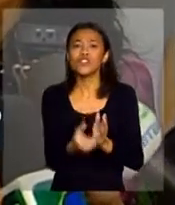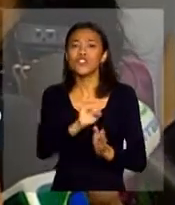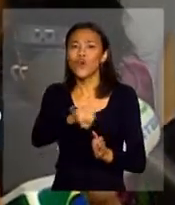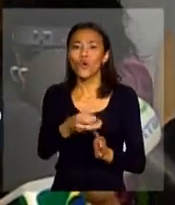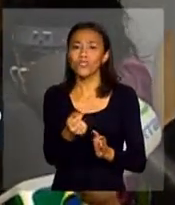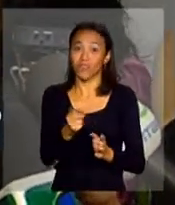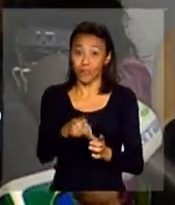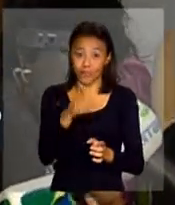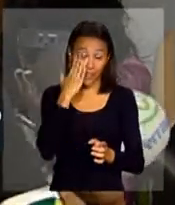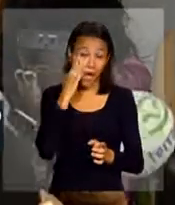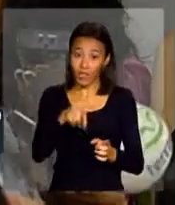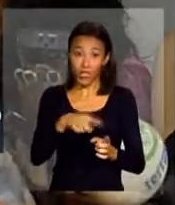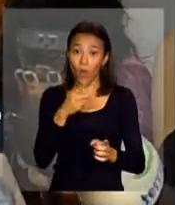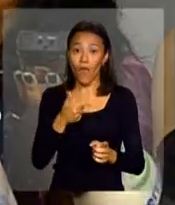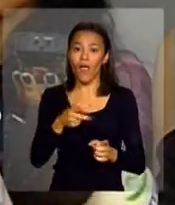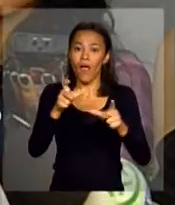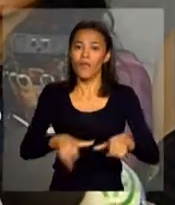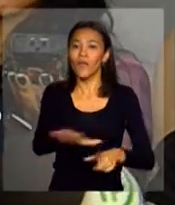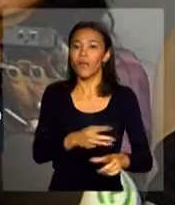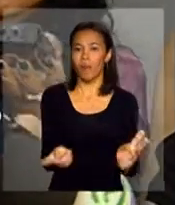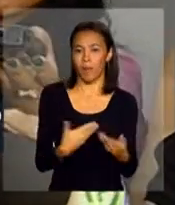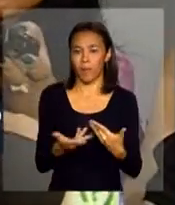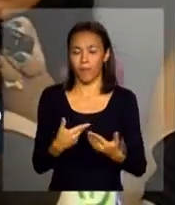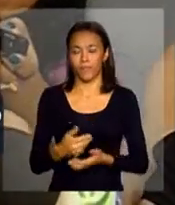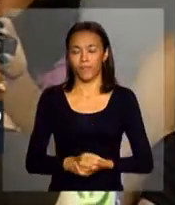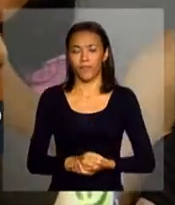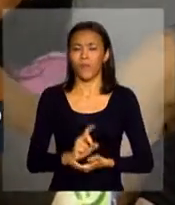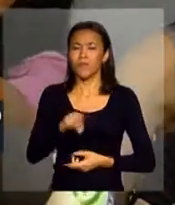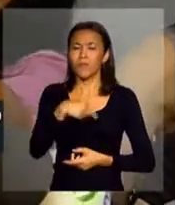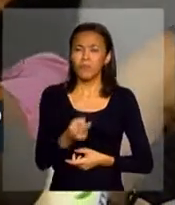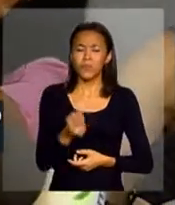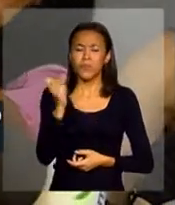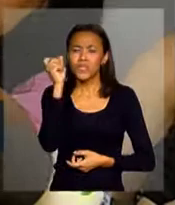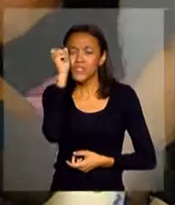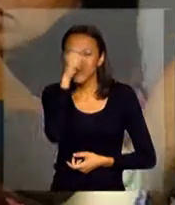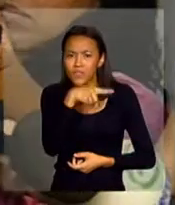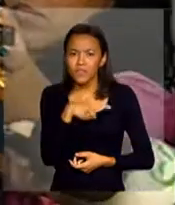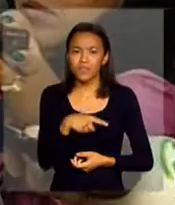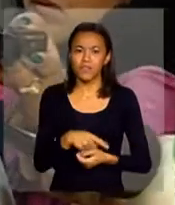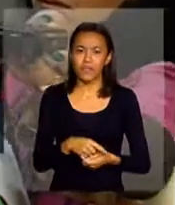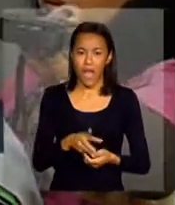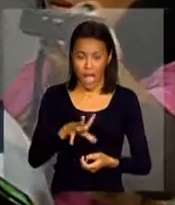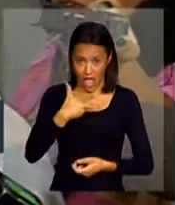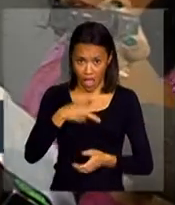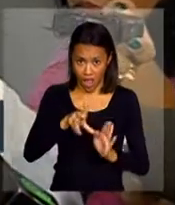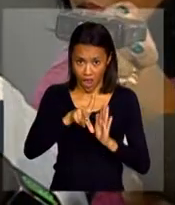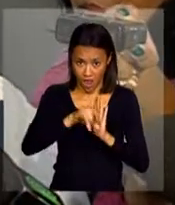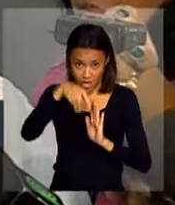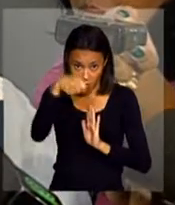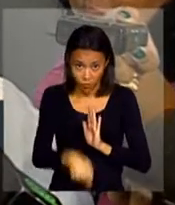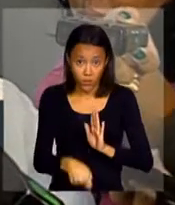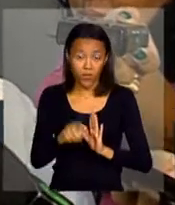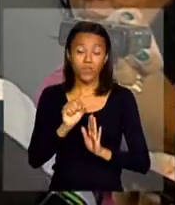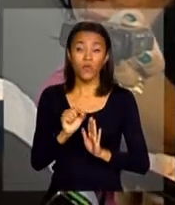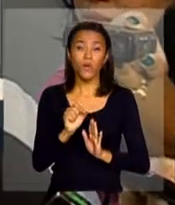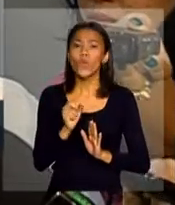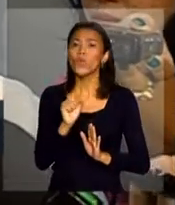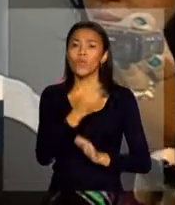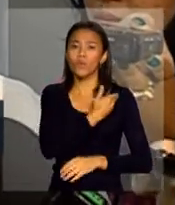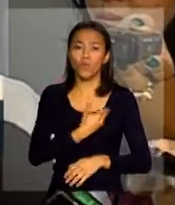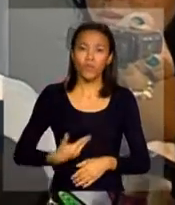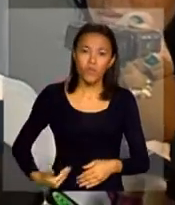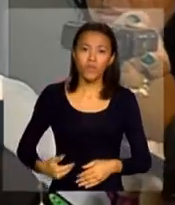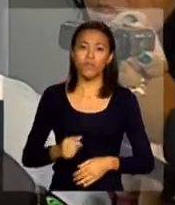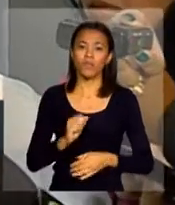ao desmatamento da Amazônia. Ministro, o senhor falou sobre a dificuldade na hora de interpretar esses dados, da leitura, né? De fato, o que o governo está investindo